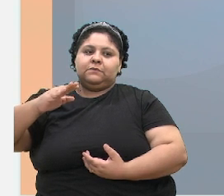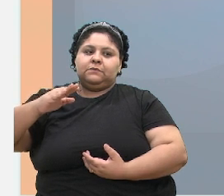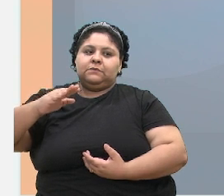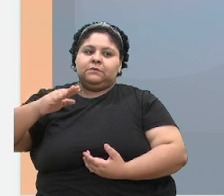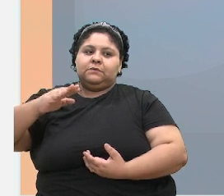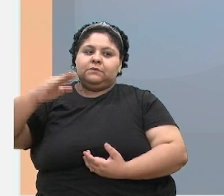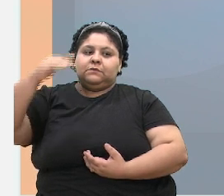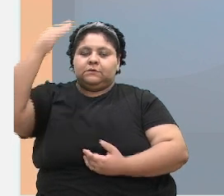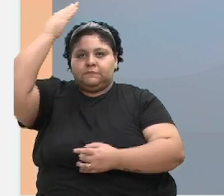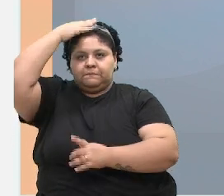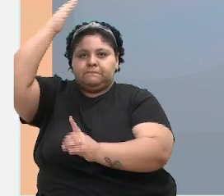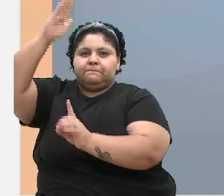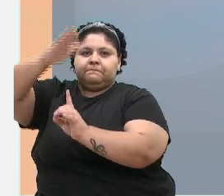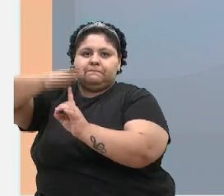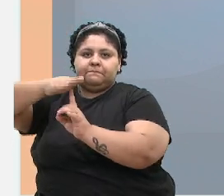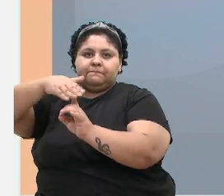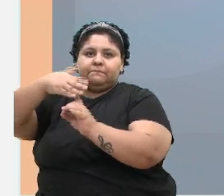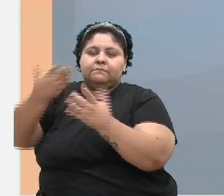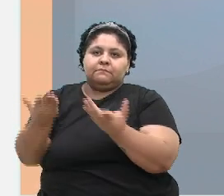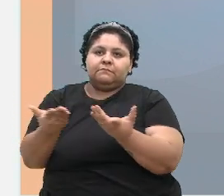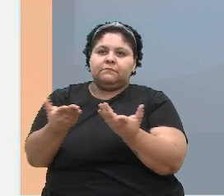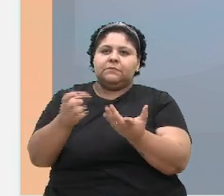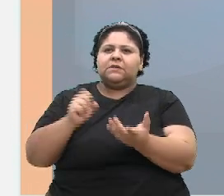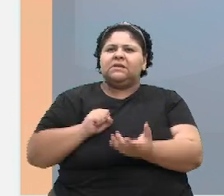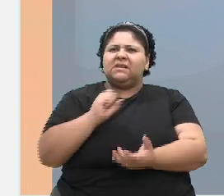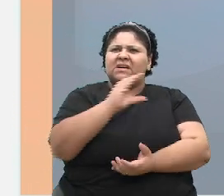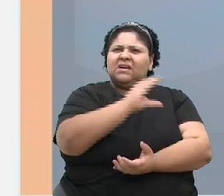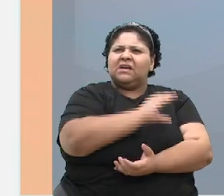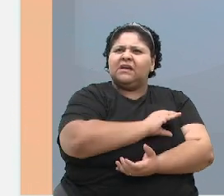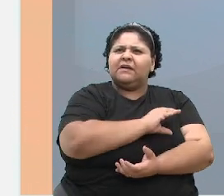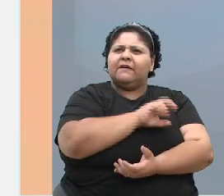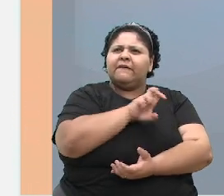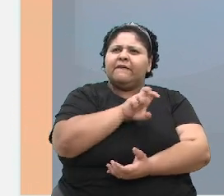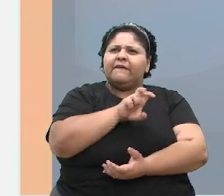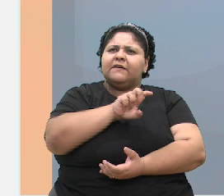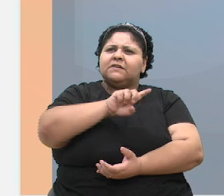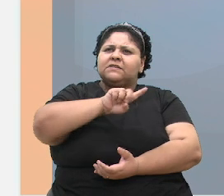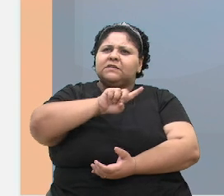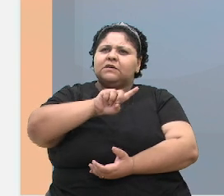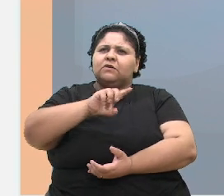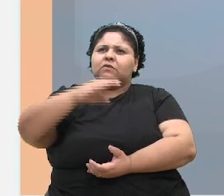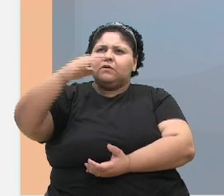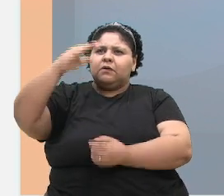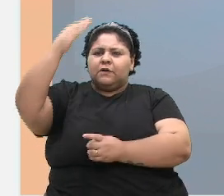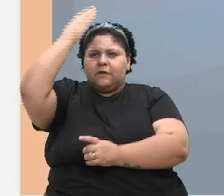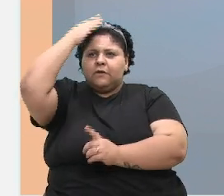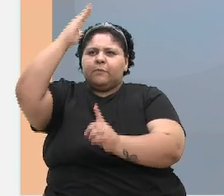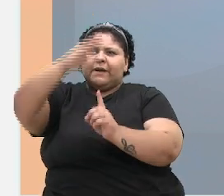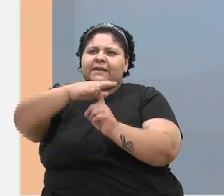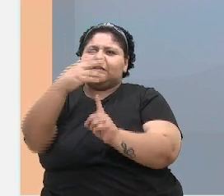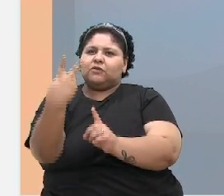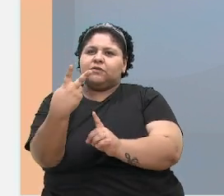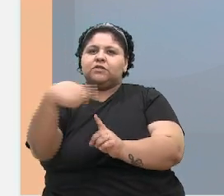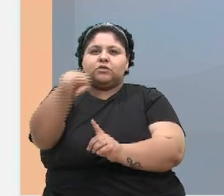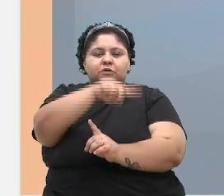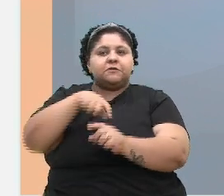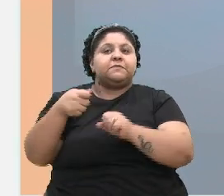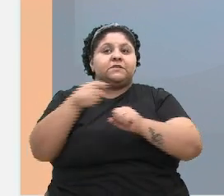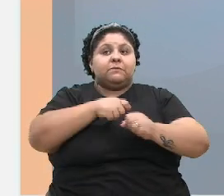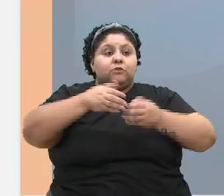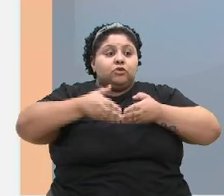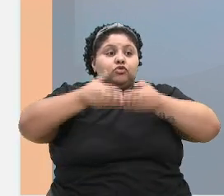que temos no Rio Grande do Sul é 1, Santa Catarina 5 e o Paraná 2. Então nós precisamos desse porto de Arroio do